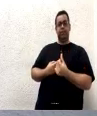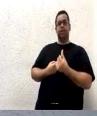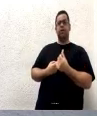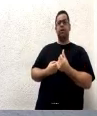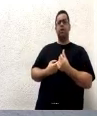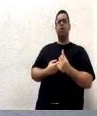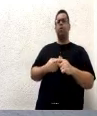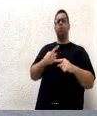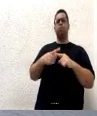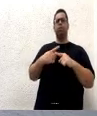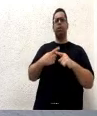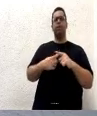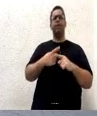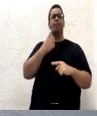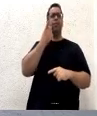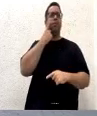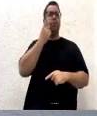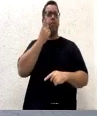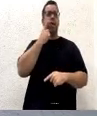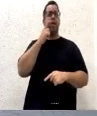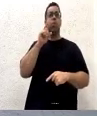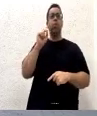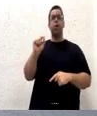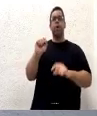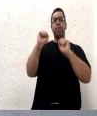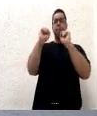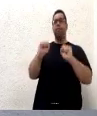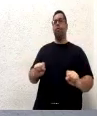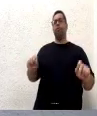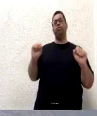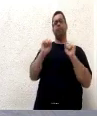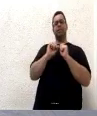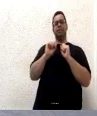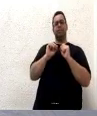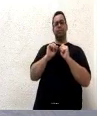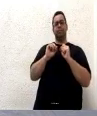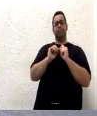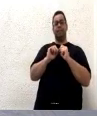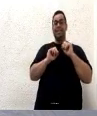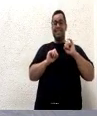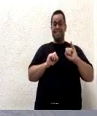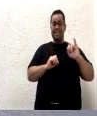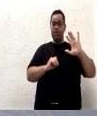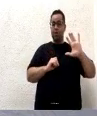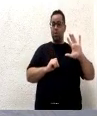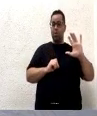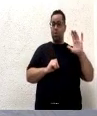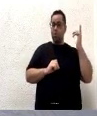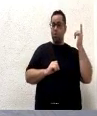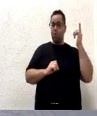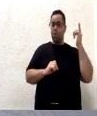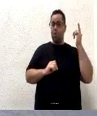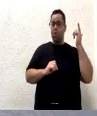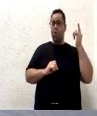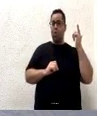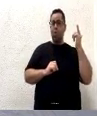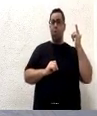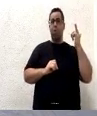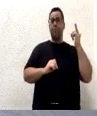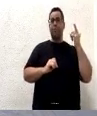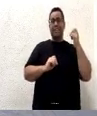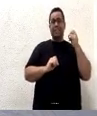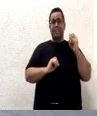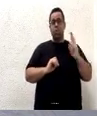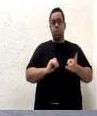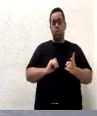se continuar desse jeito, muito provavelmente a gente vai ter uma superlotação e talvez os leitos não sejam suficientes. O que já está definido na nossa